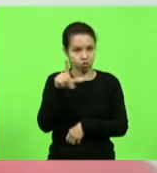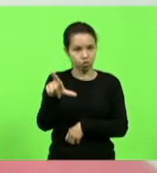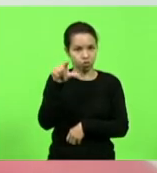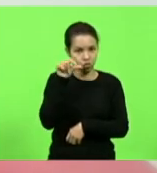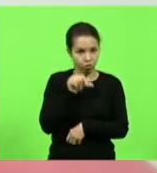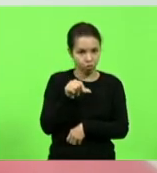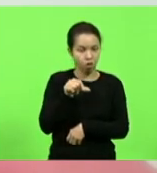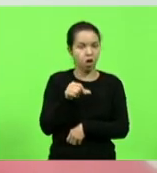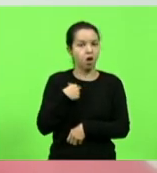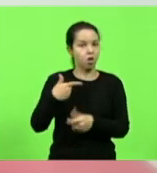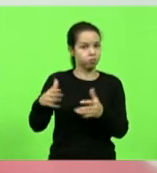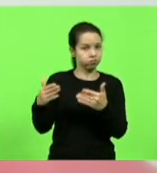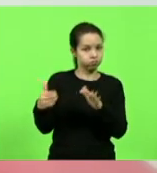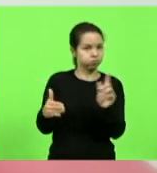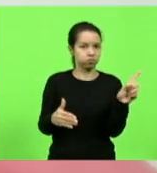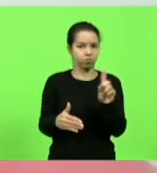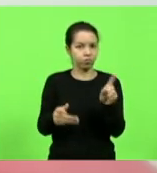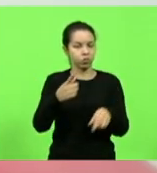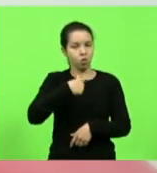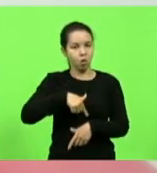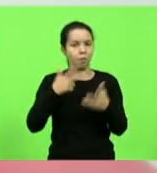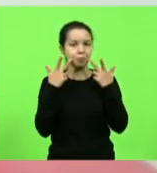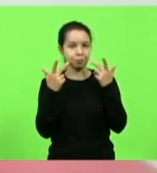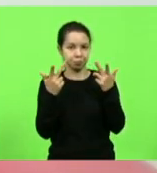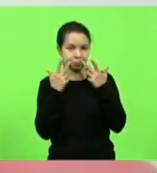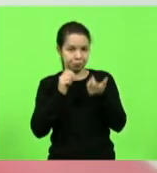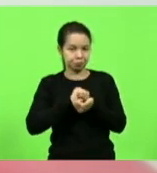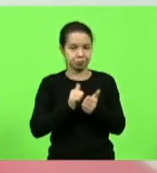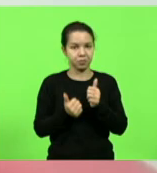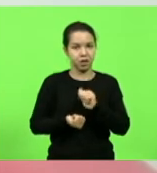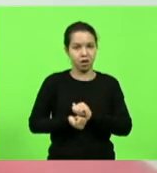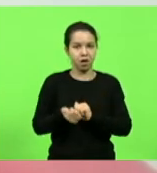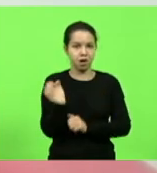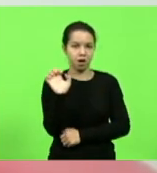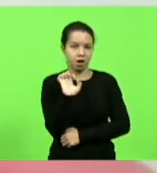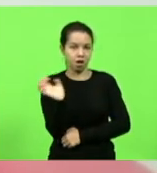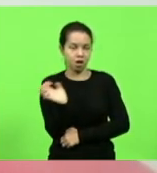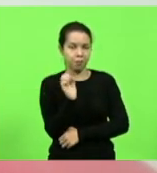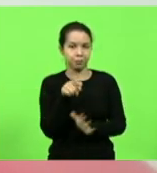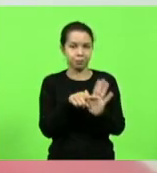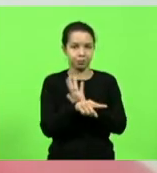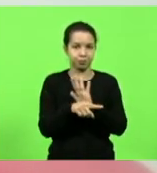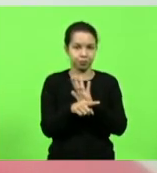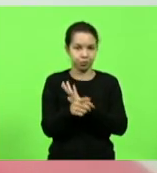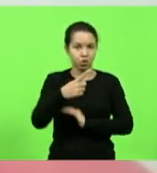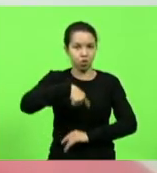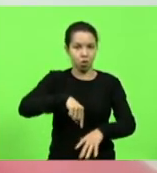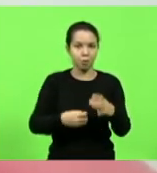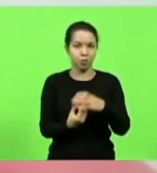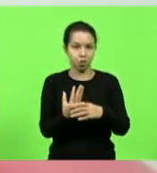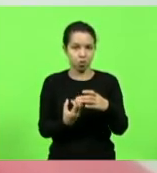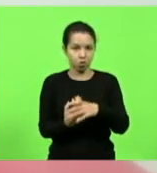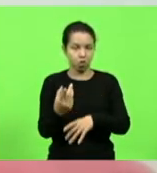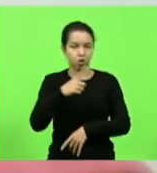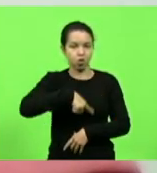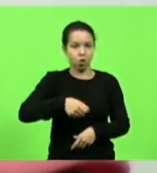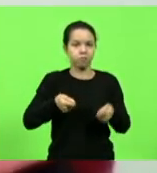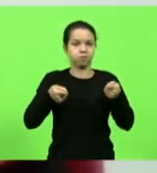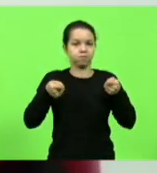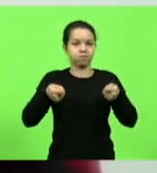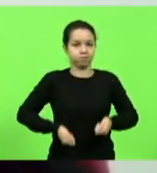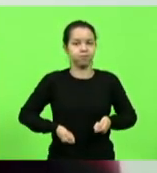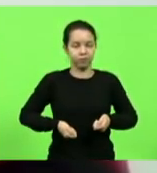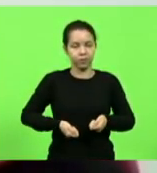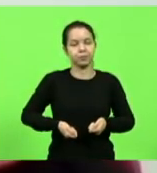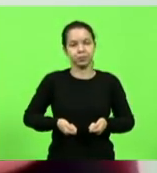Somos artistas, somos gays, somos pesquisadores, somos produtores, somos resistência. Então,